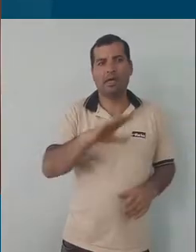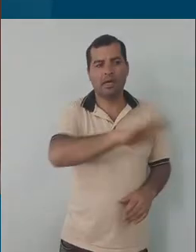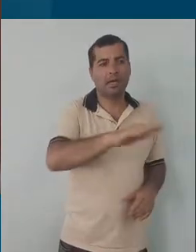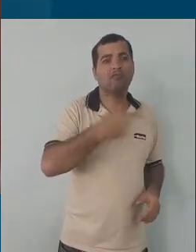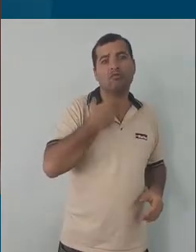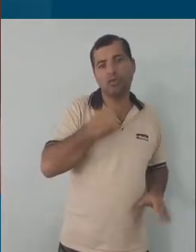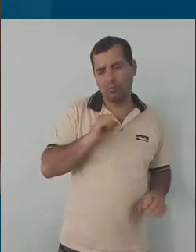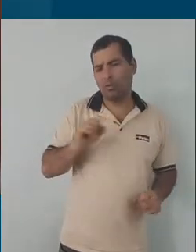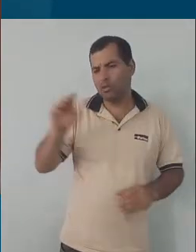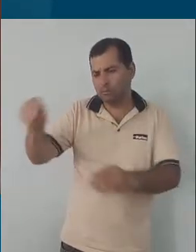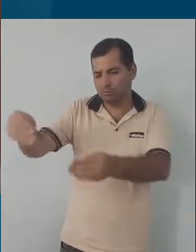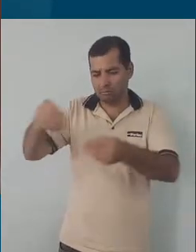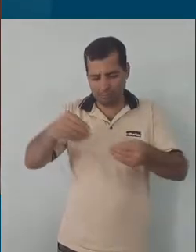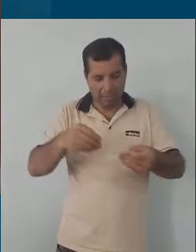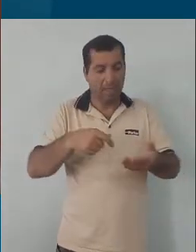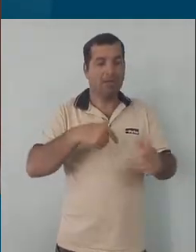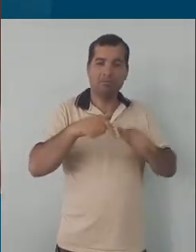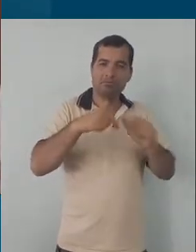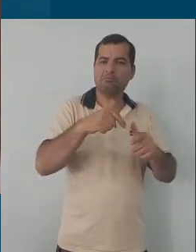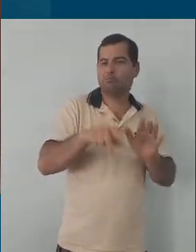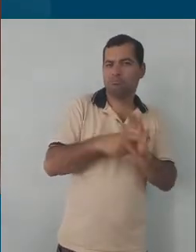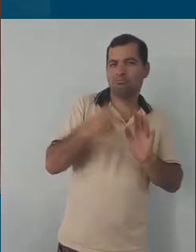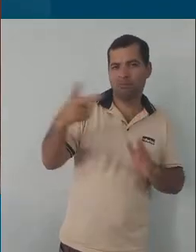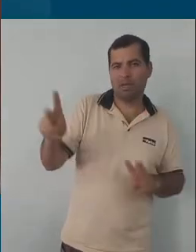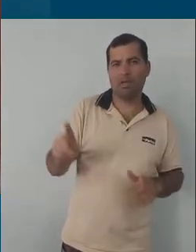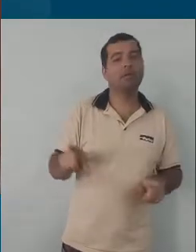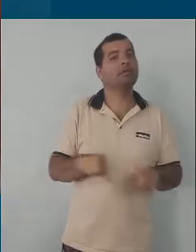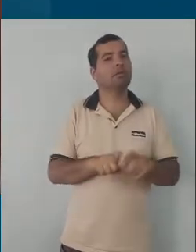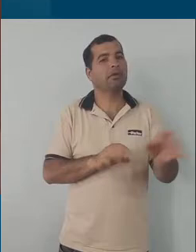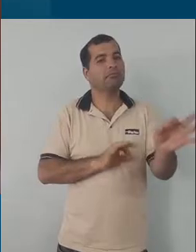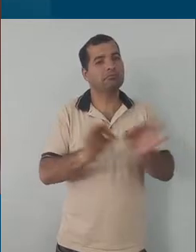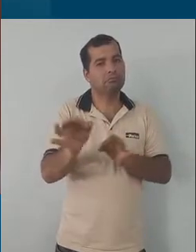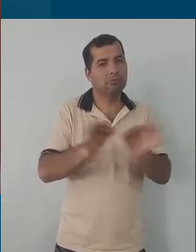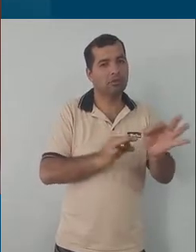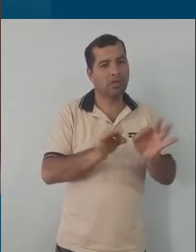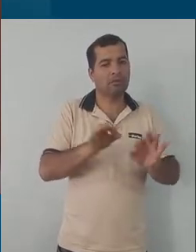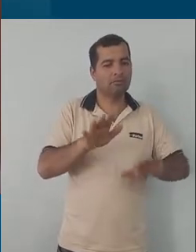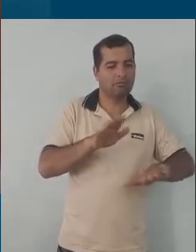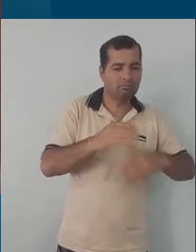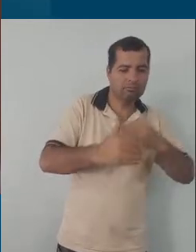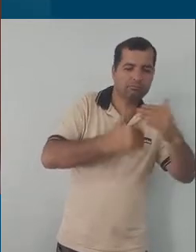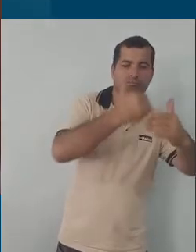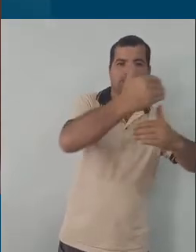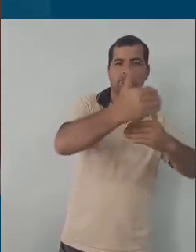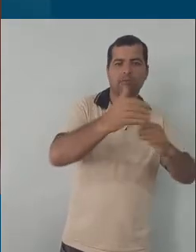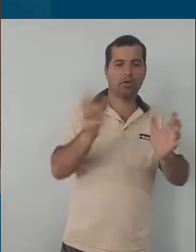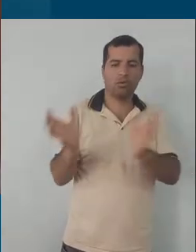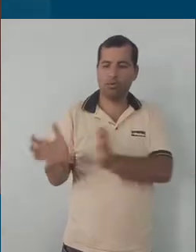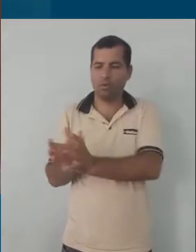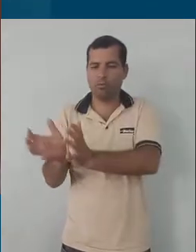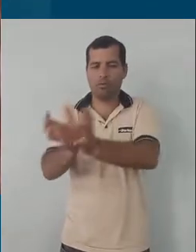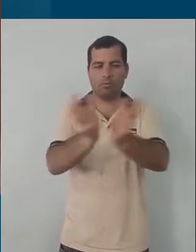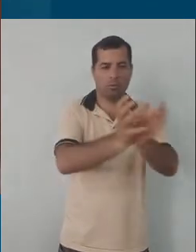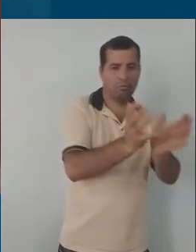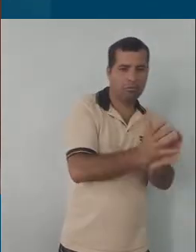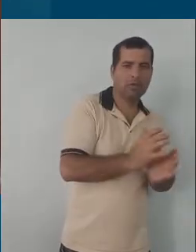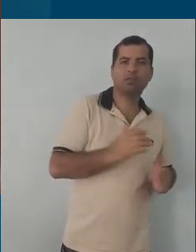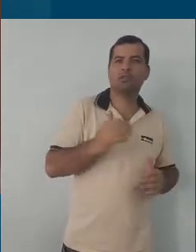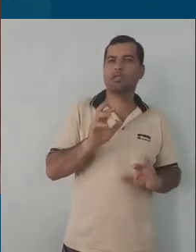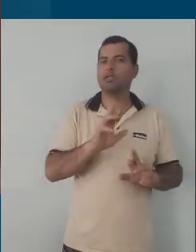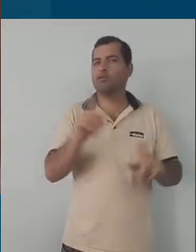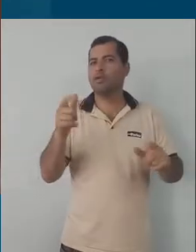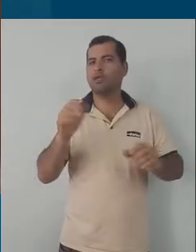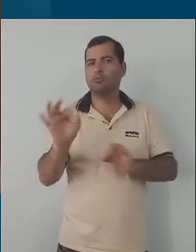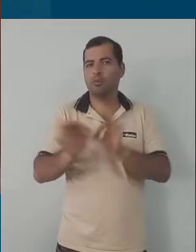é desenvolvimento de projetos. Cada grupinho de criança desenvolver um projeto diferente. É um